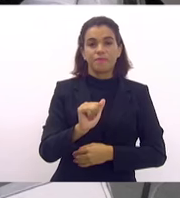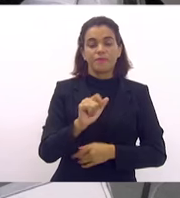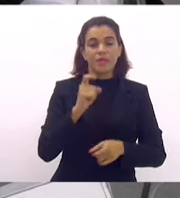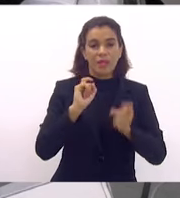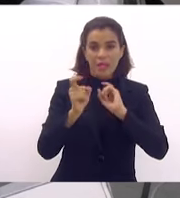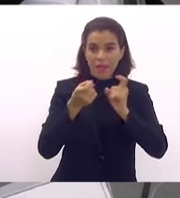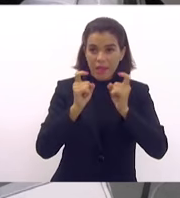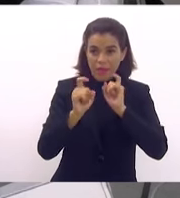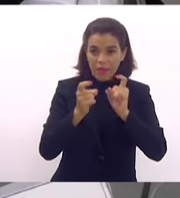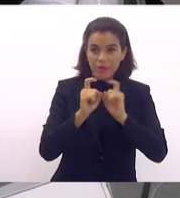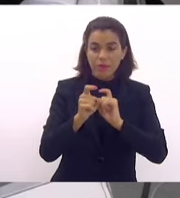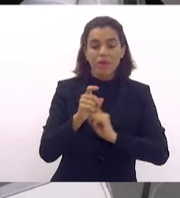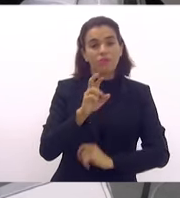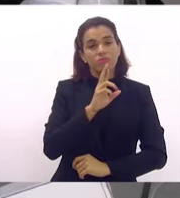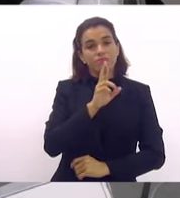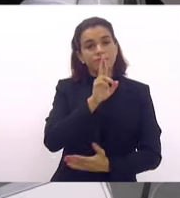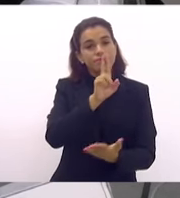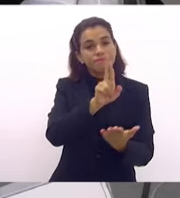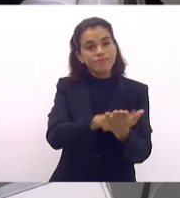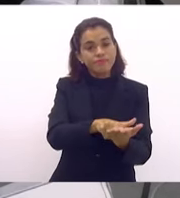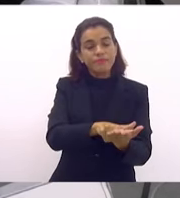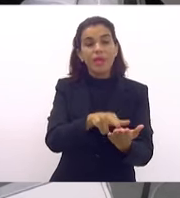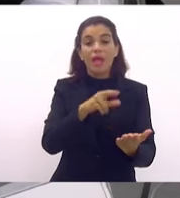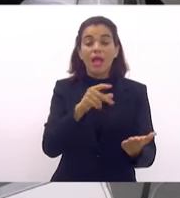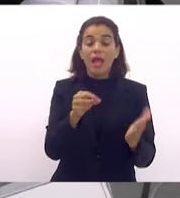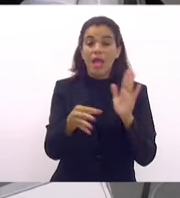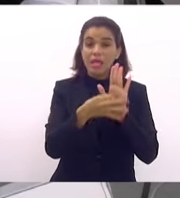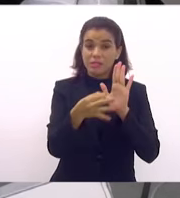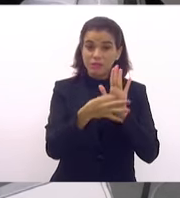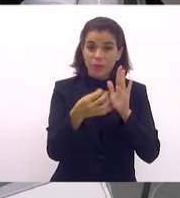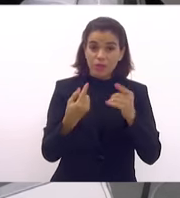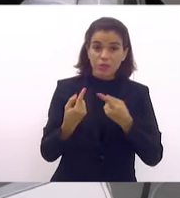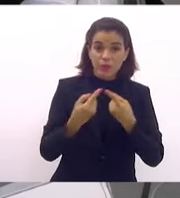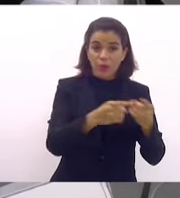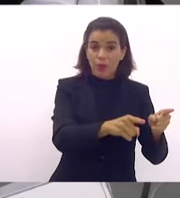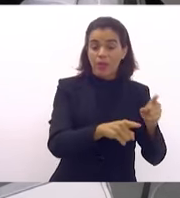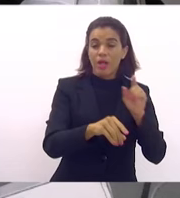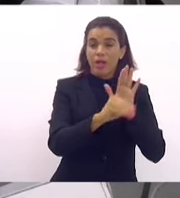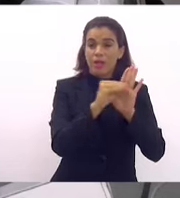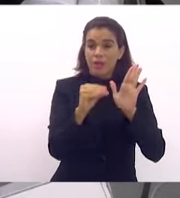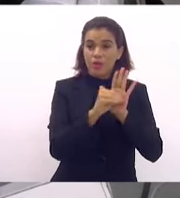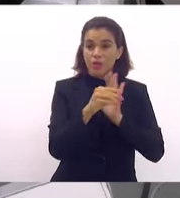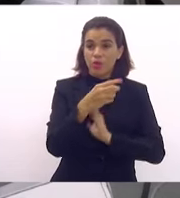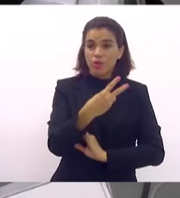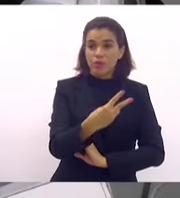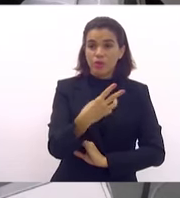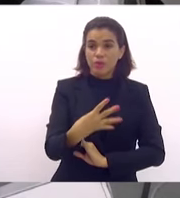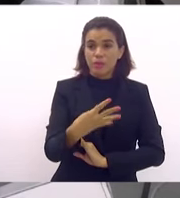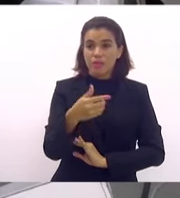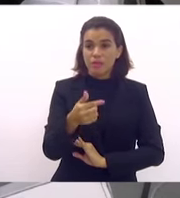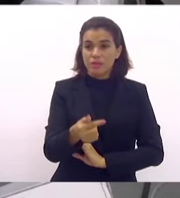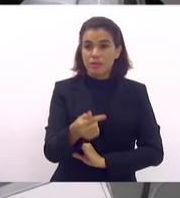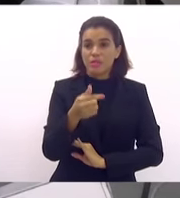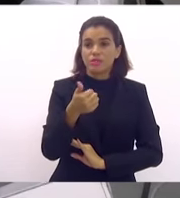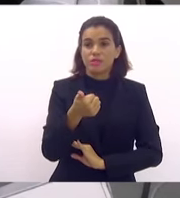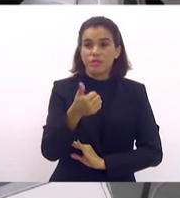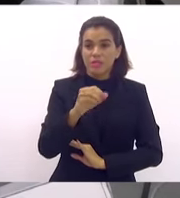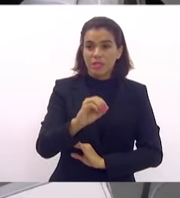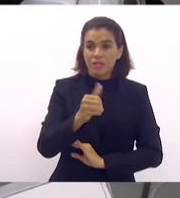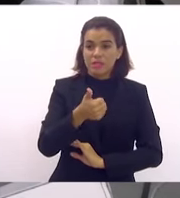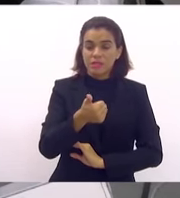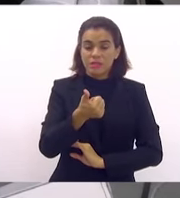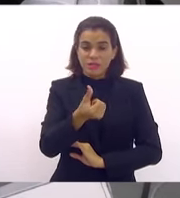resposta. O parecer é contrário às emendas de número 1, 2, 4, 7, 9, 10, 12,